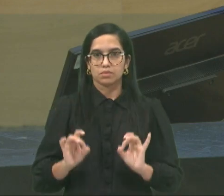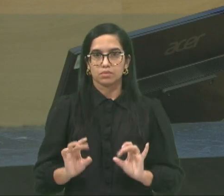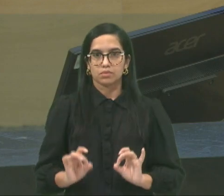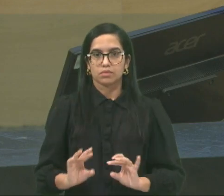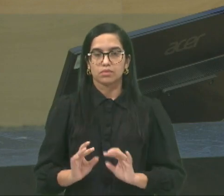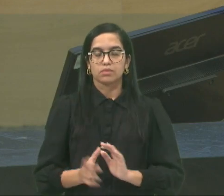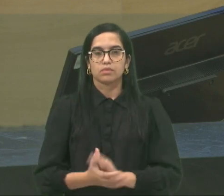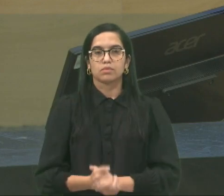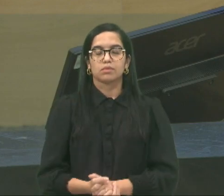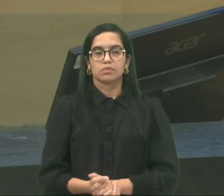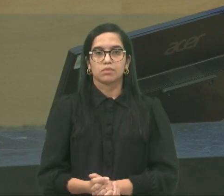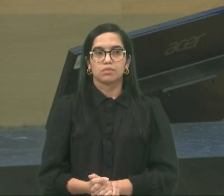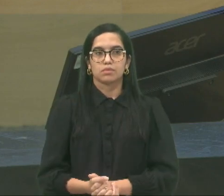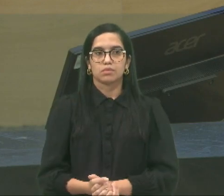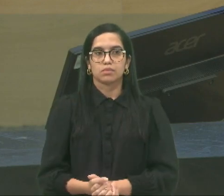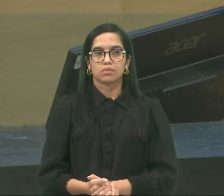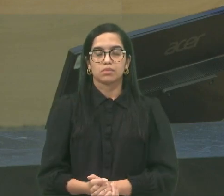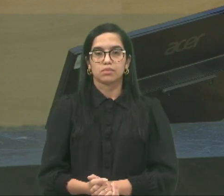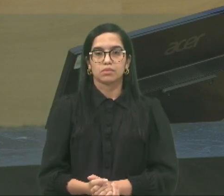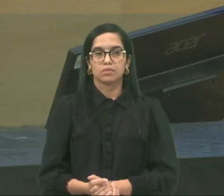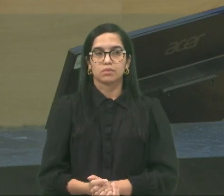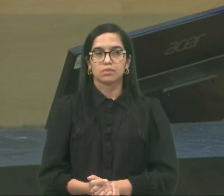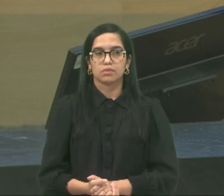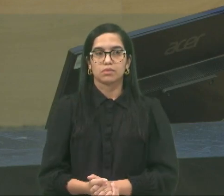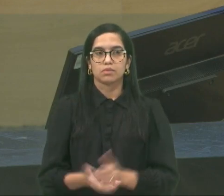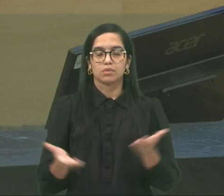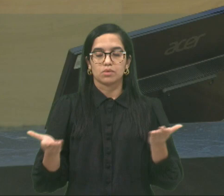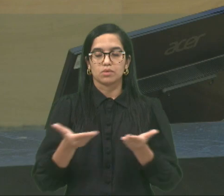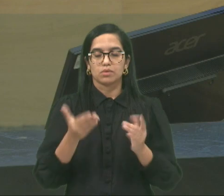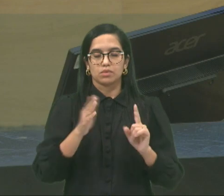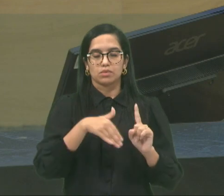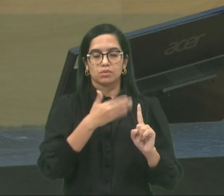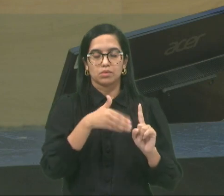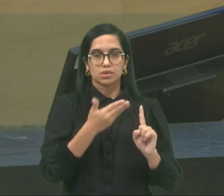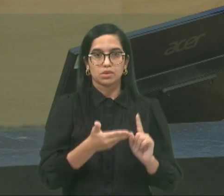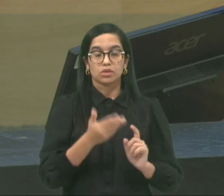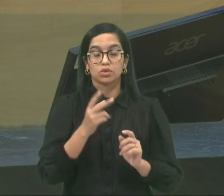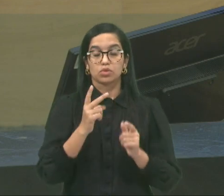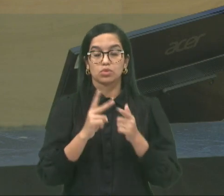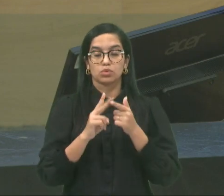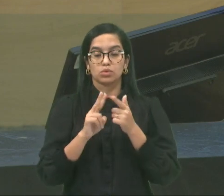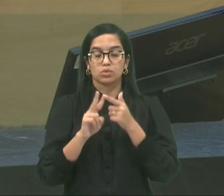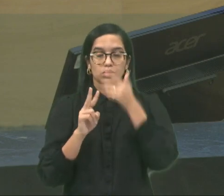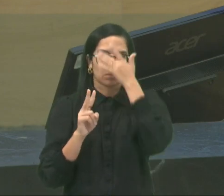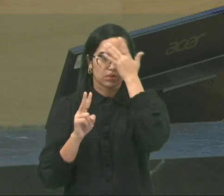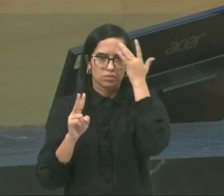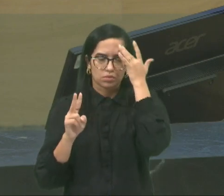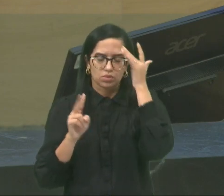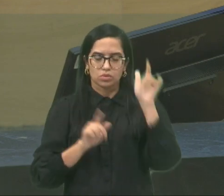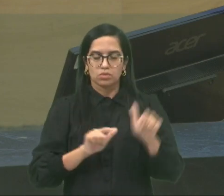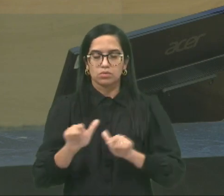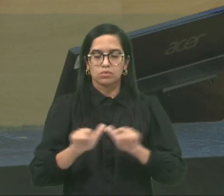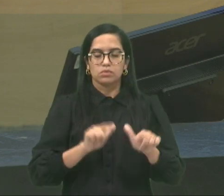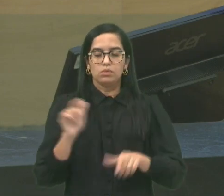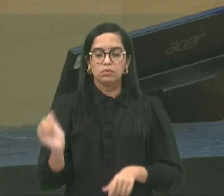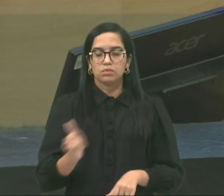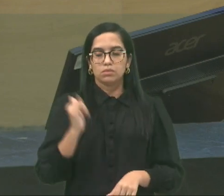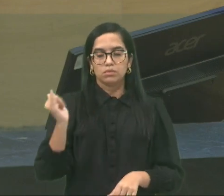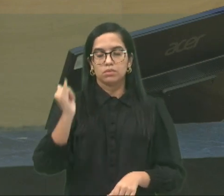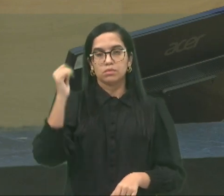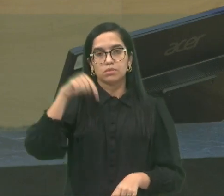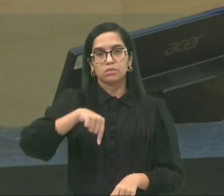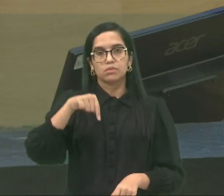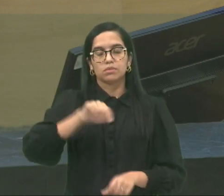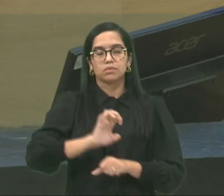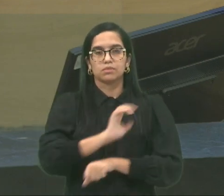sessão solene, que homenageia dois homens de um grande trabalho, serviços realizados